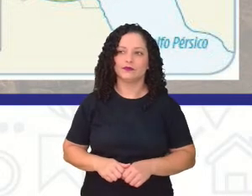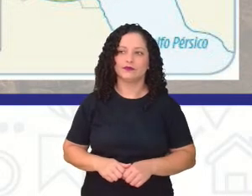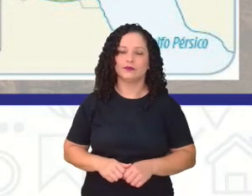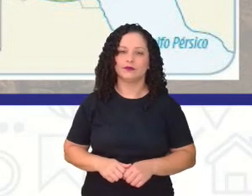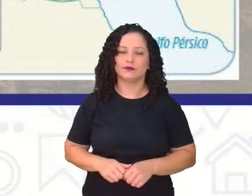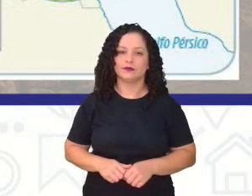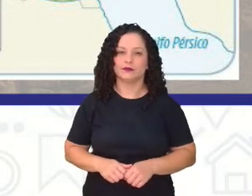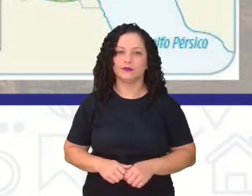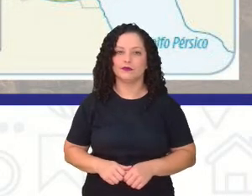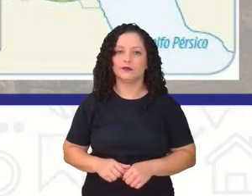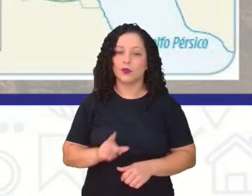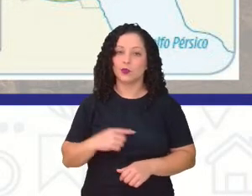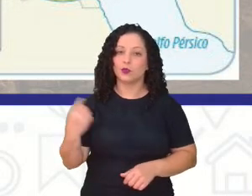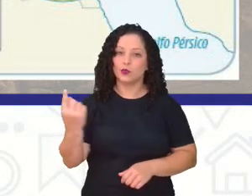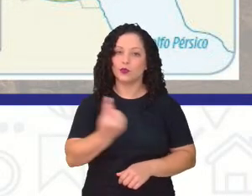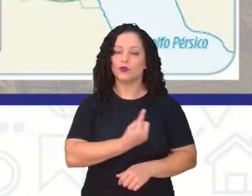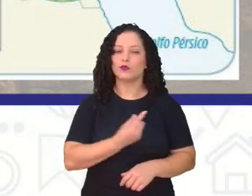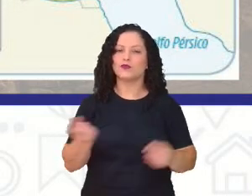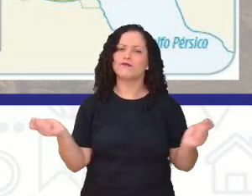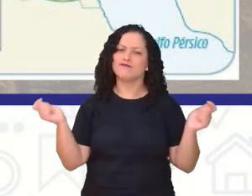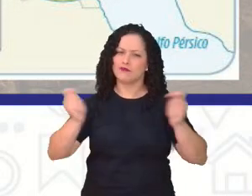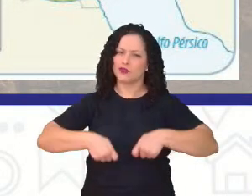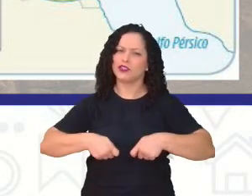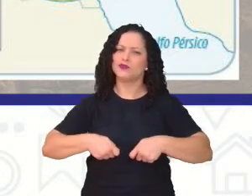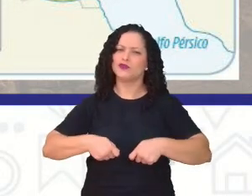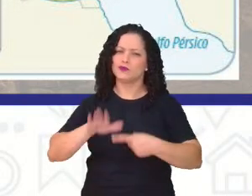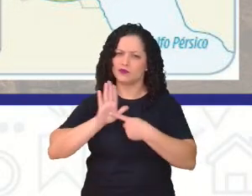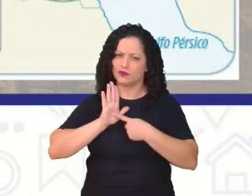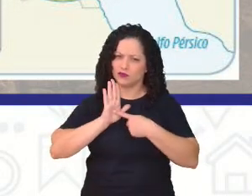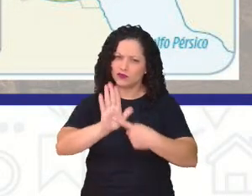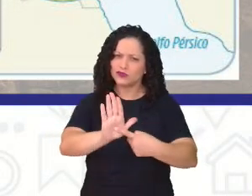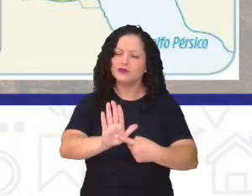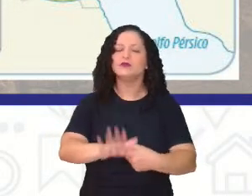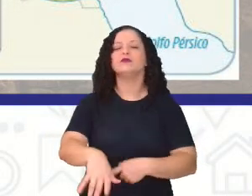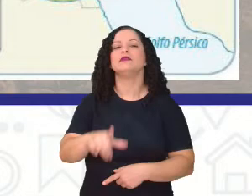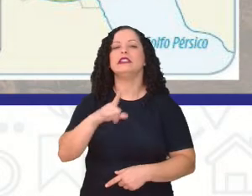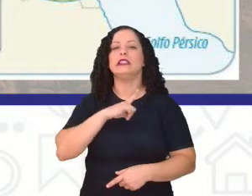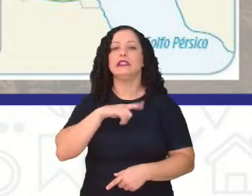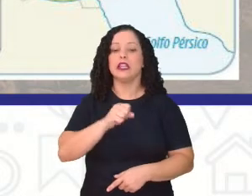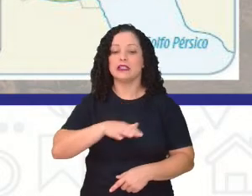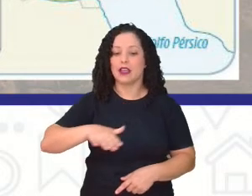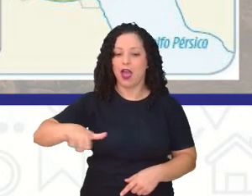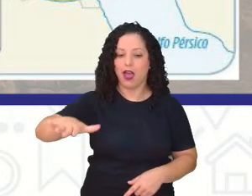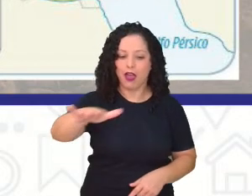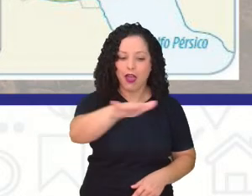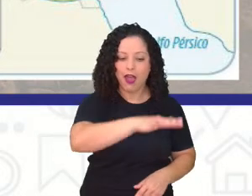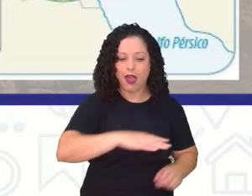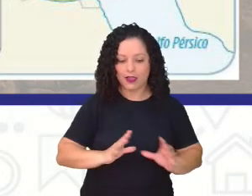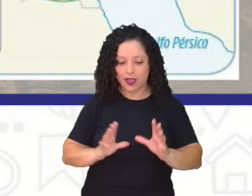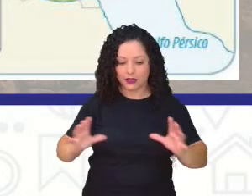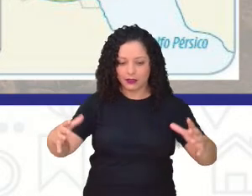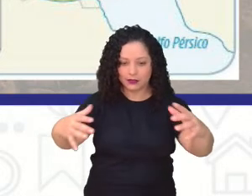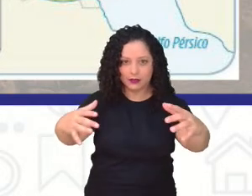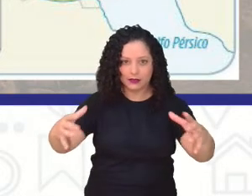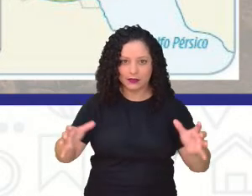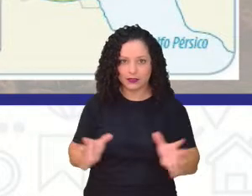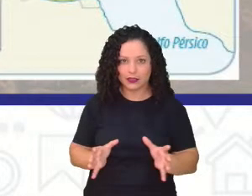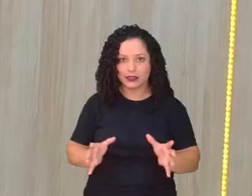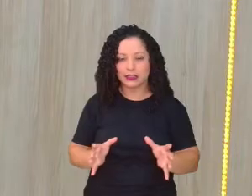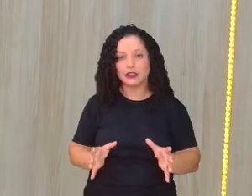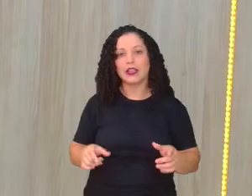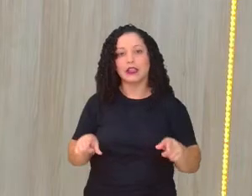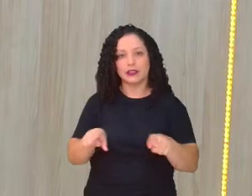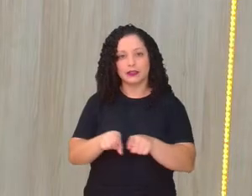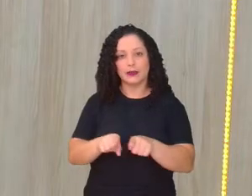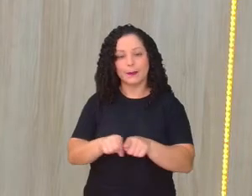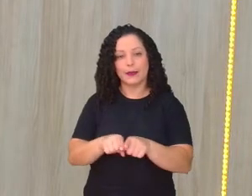então a gente pode dizer que a gente vai ter aí uma área que, pela questão dos rios,